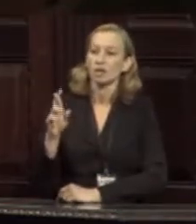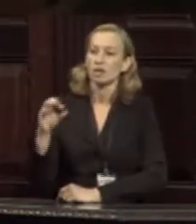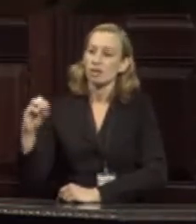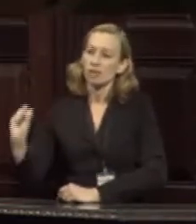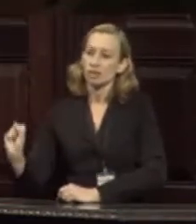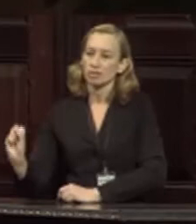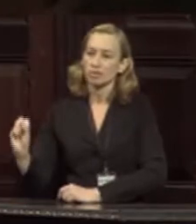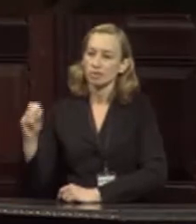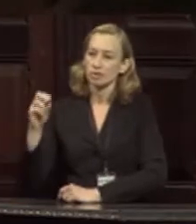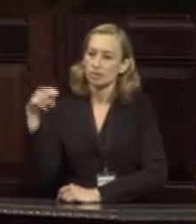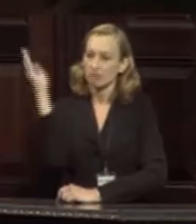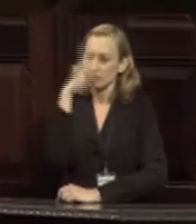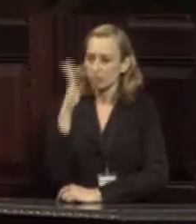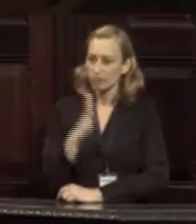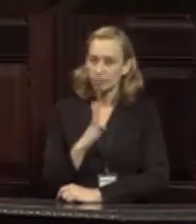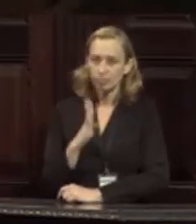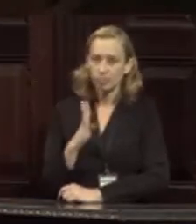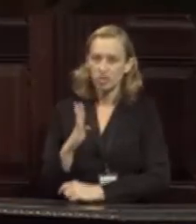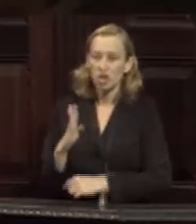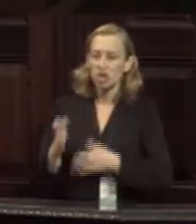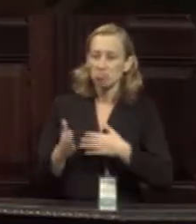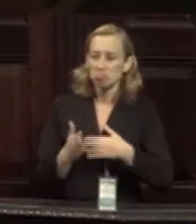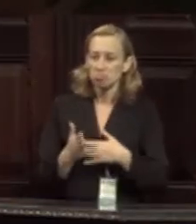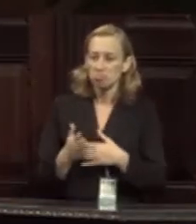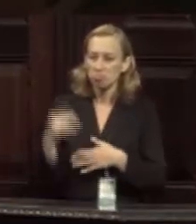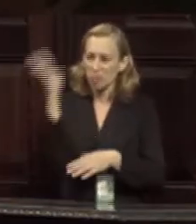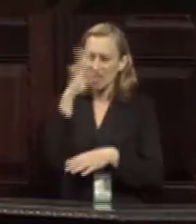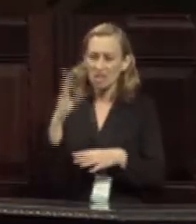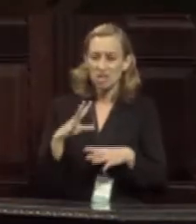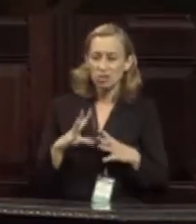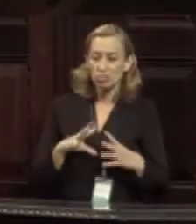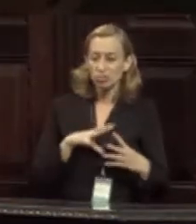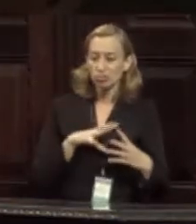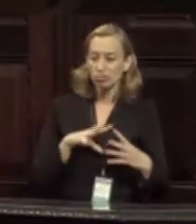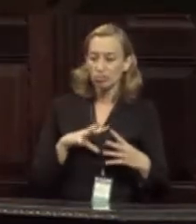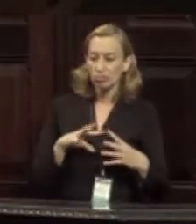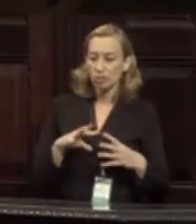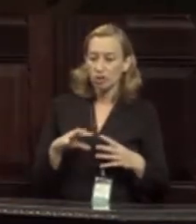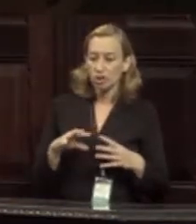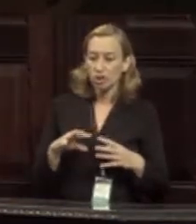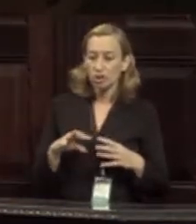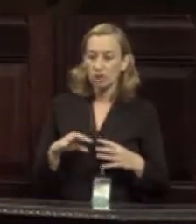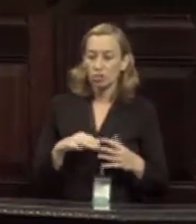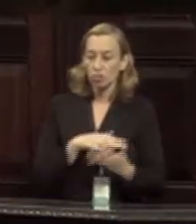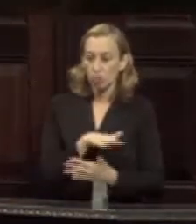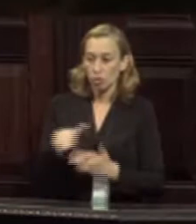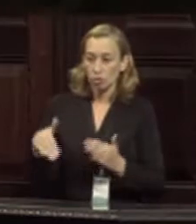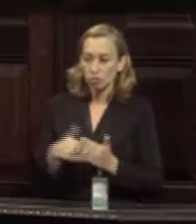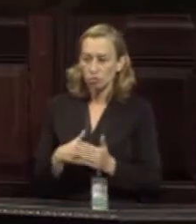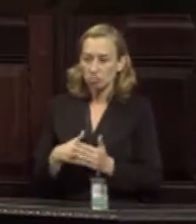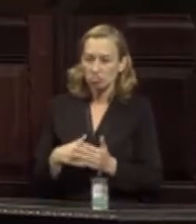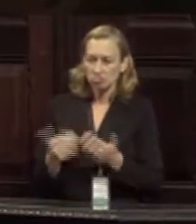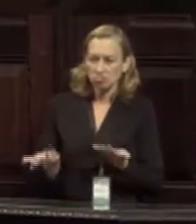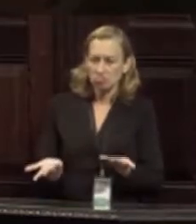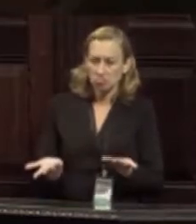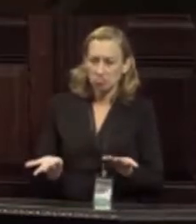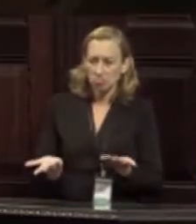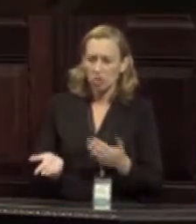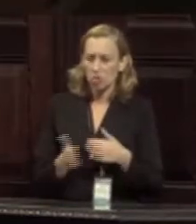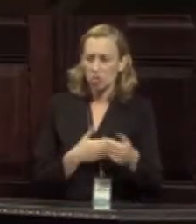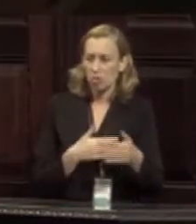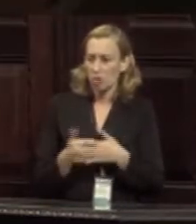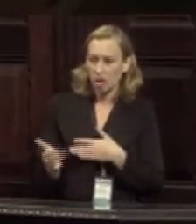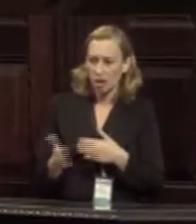quer seja pós-sal, quer seja pré-sal, quer seja offshore, quer seja poço em